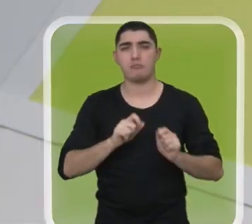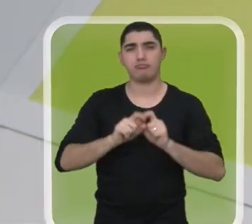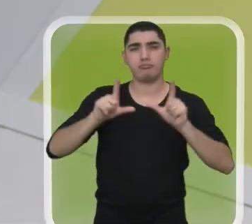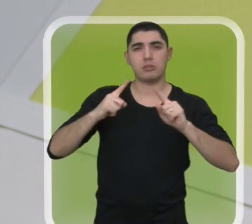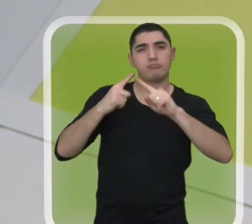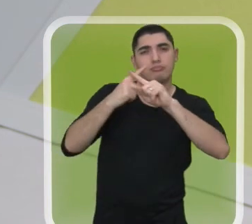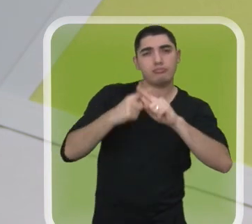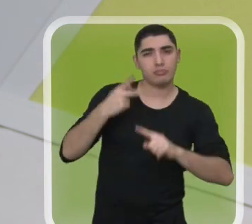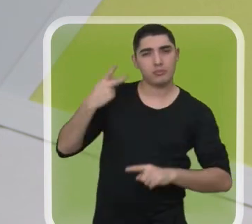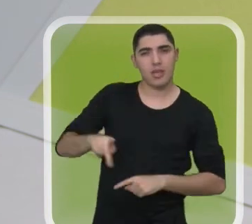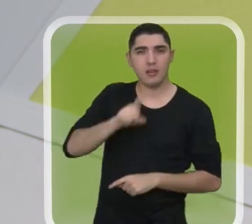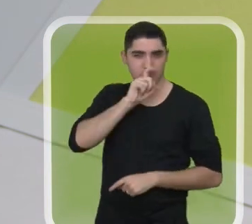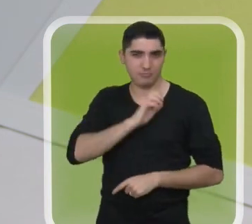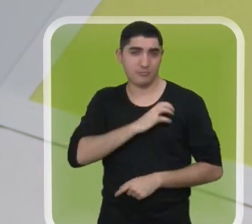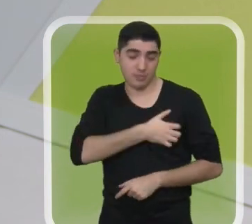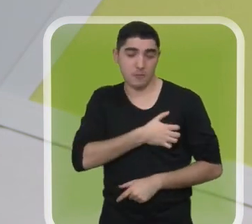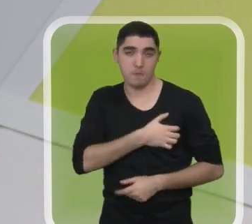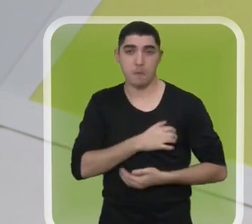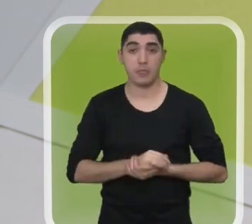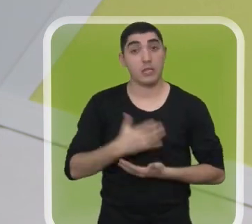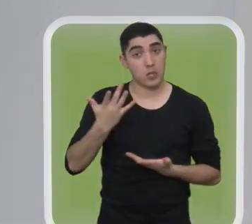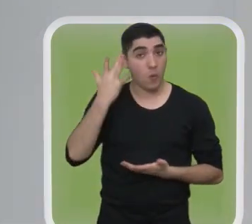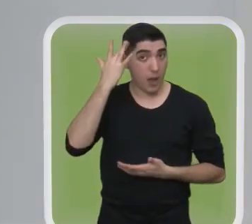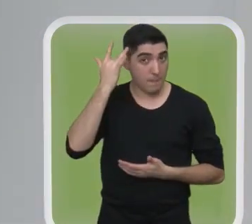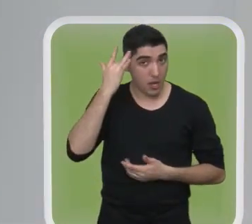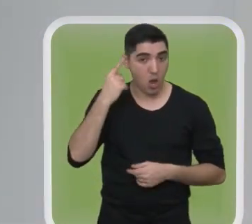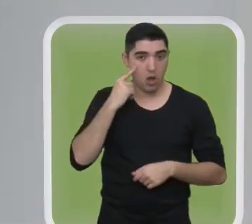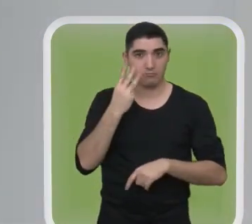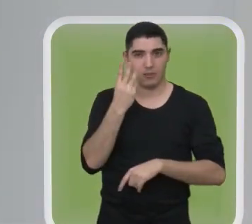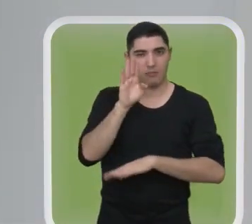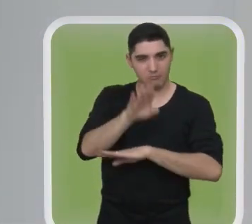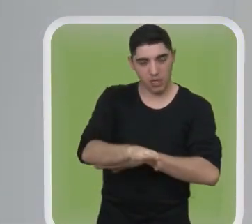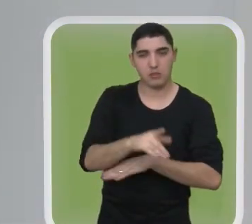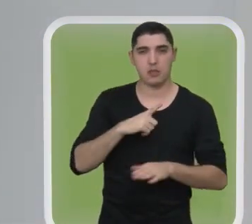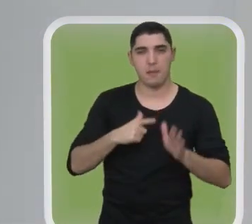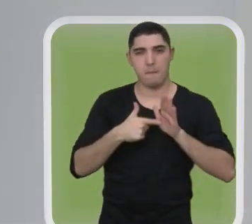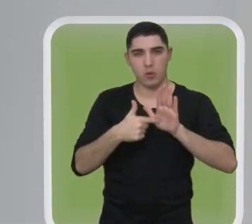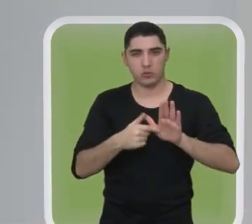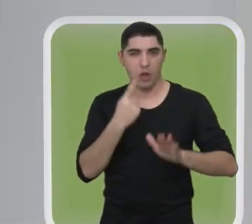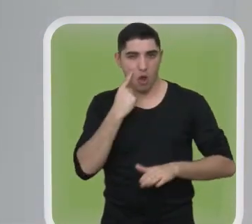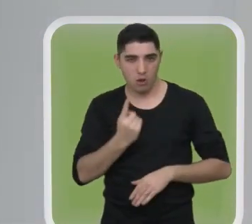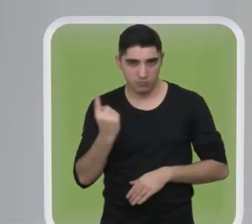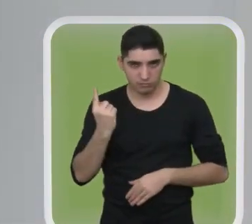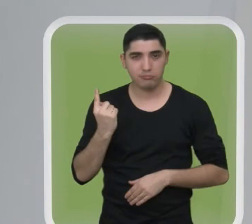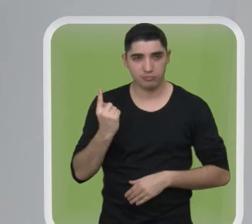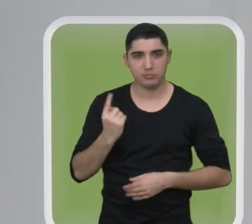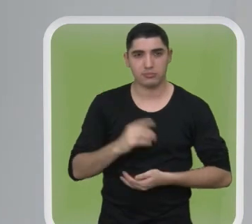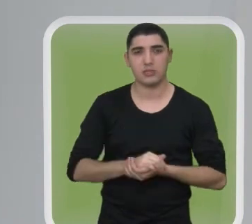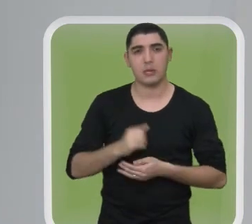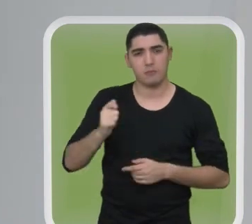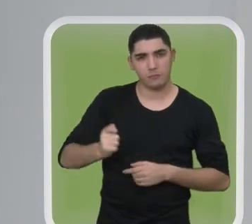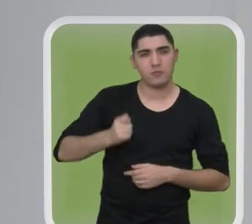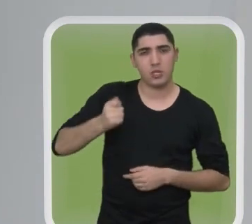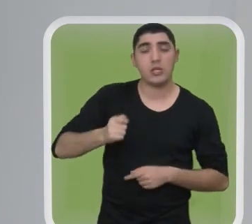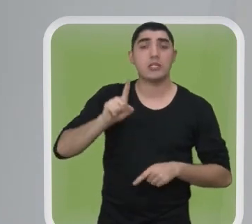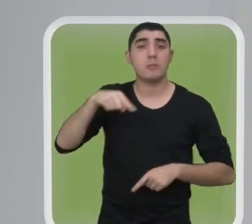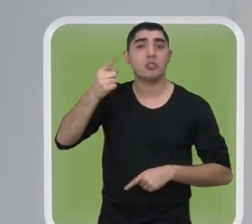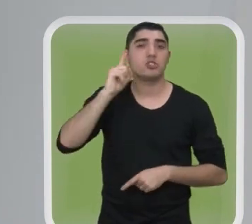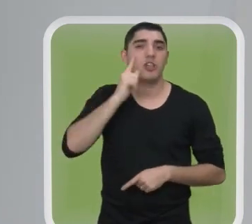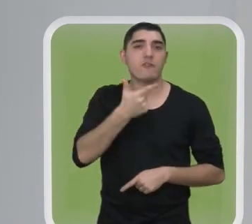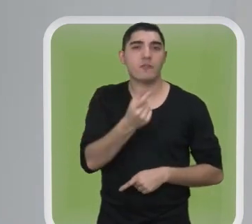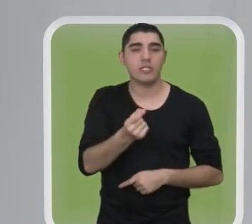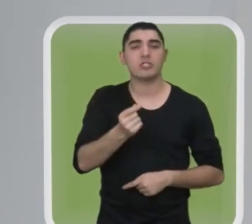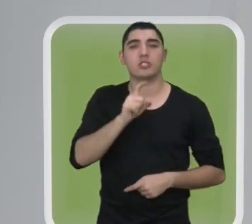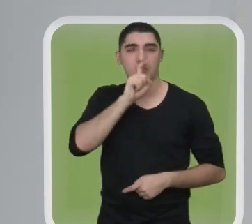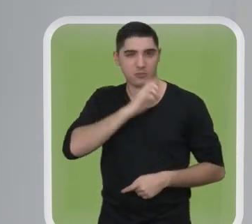segunda fase. Como eu disse, amanhã, 15 horas, São José e Santos. Depois enfrenta a Ferroviária fora de casa no dia 13. Dia 20, São José e